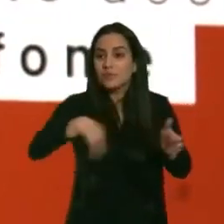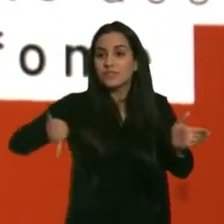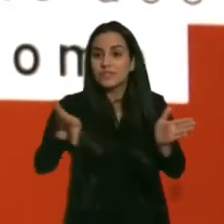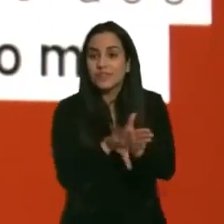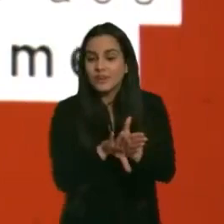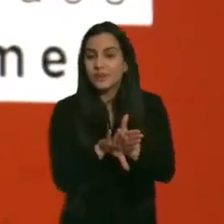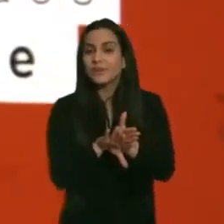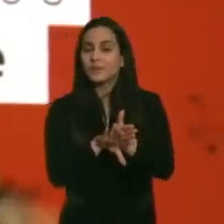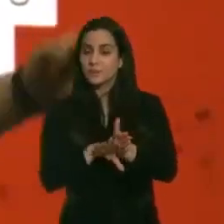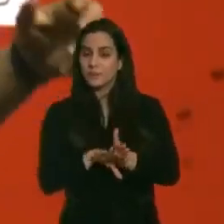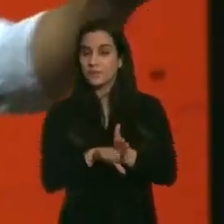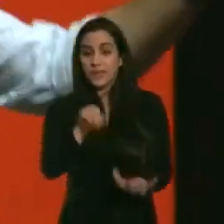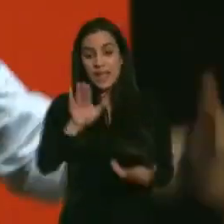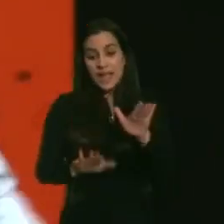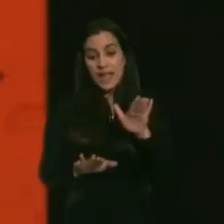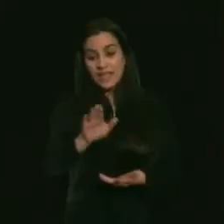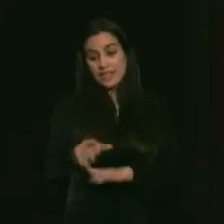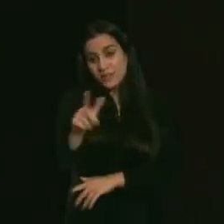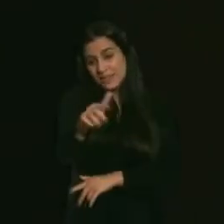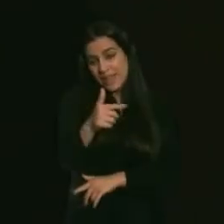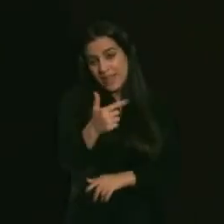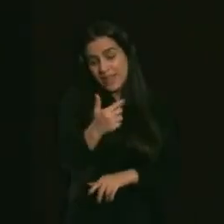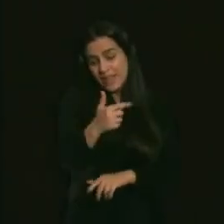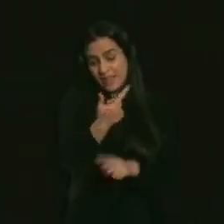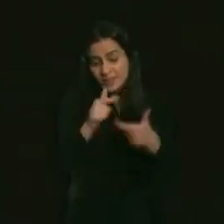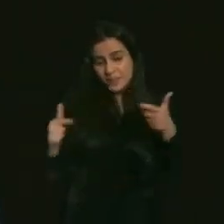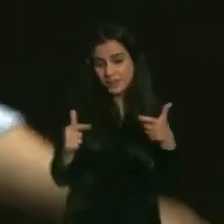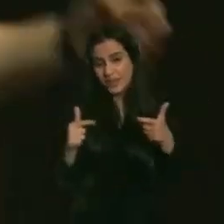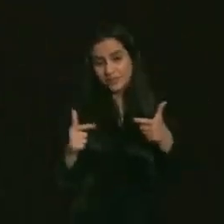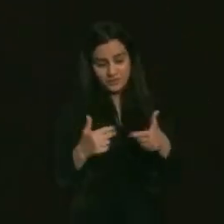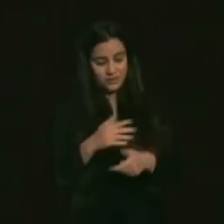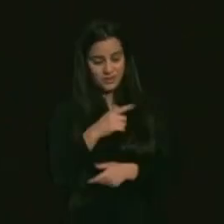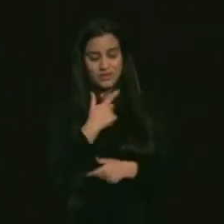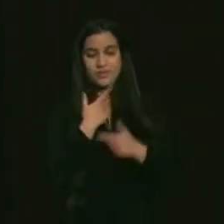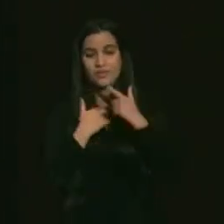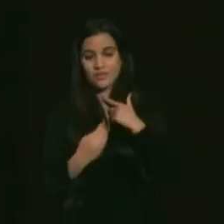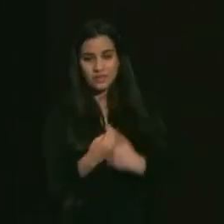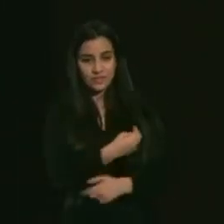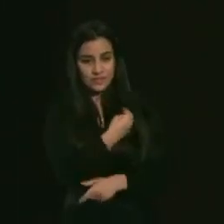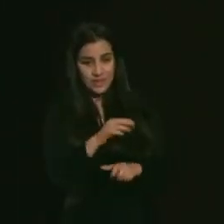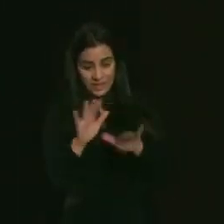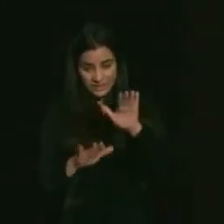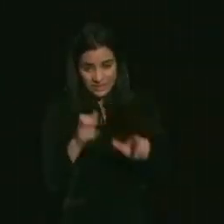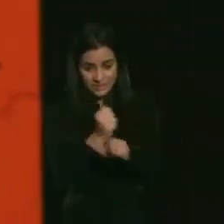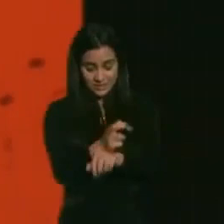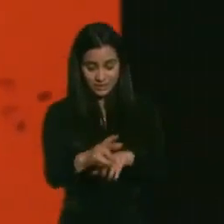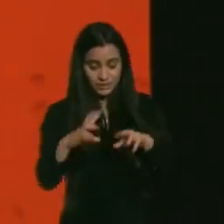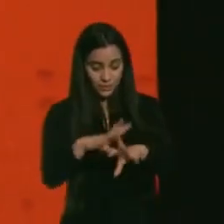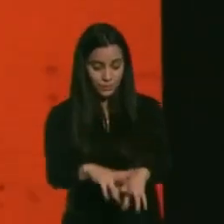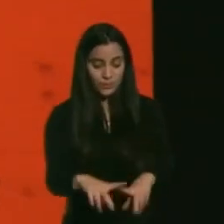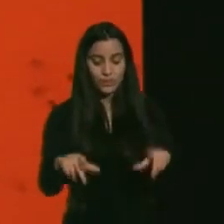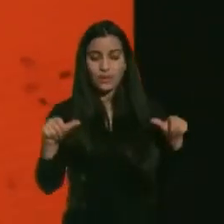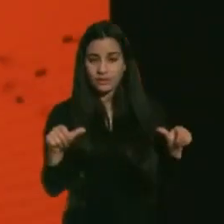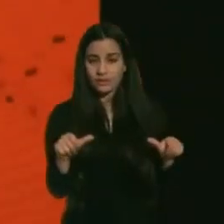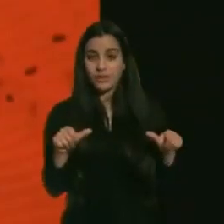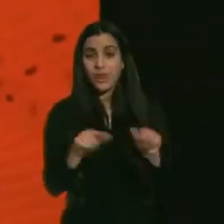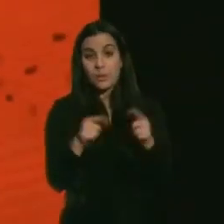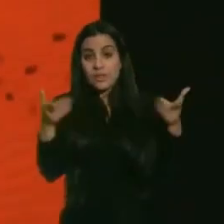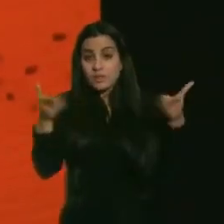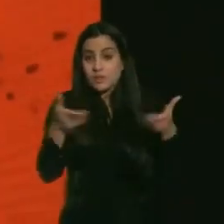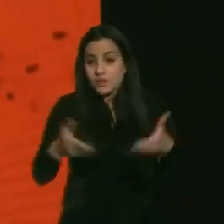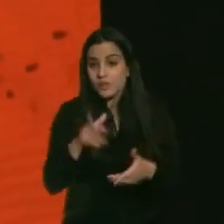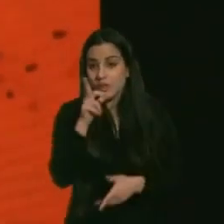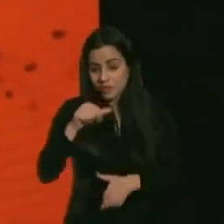lugar. Talvez você não tenha mais vontade de viver. Talvez você perdeu as esperanças, mas hoje um rio de delícias